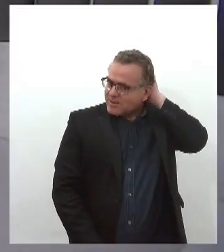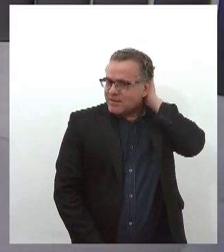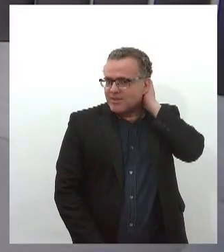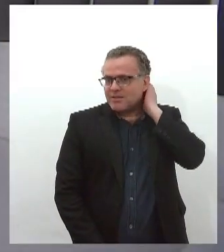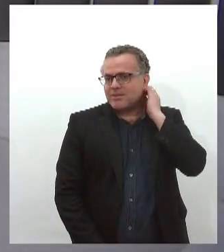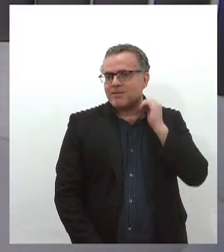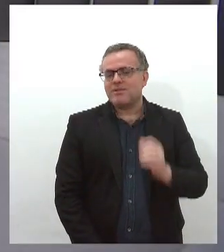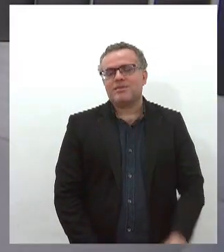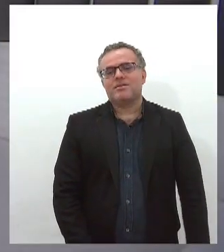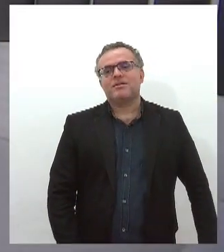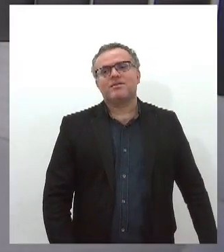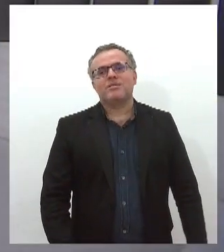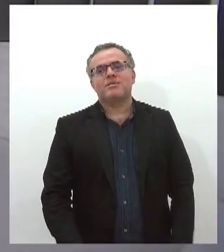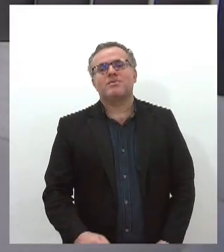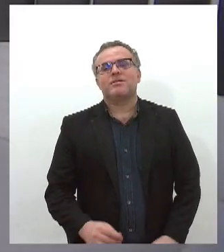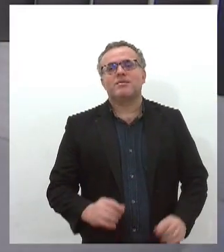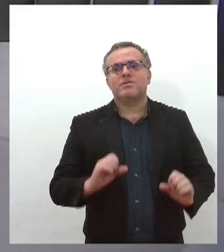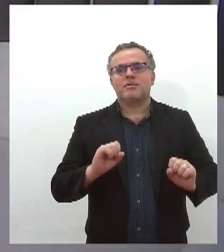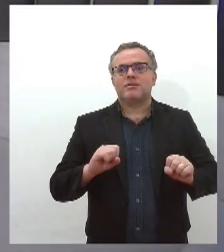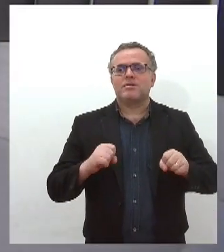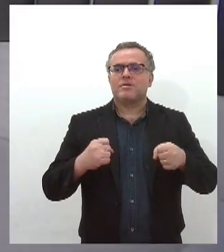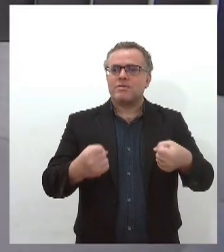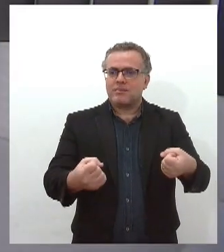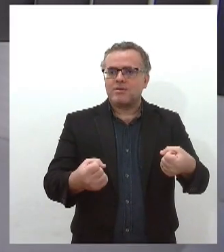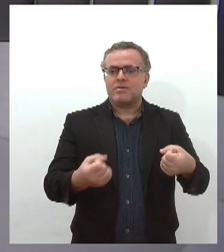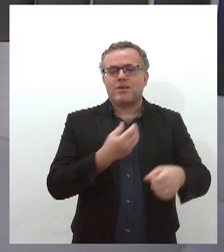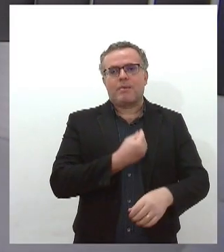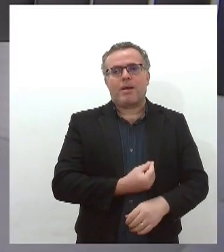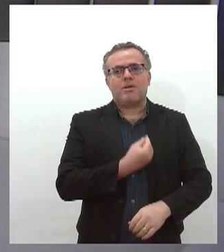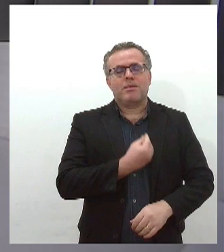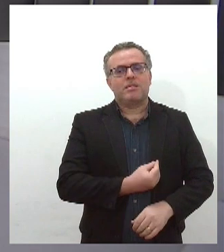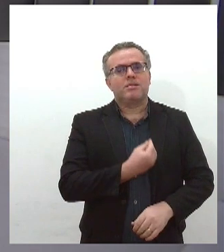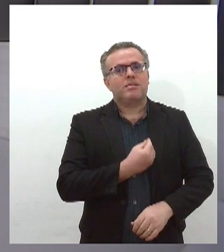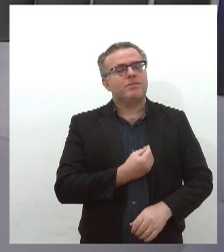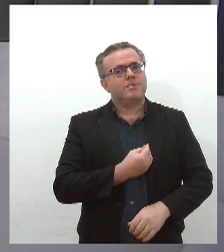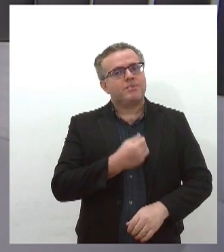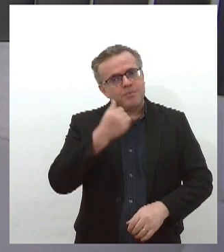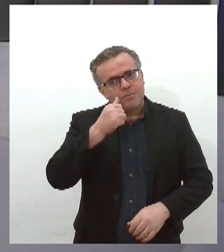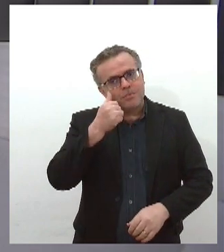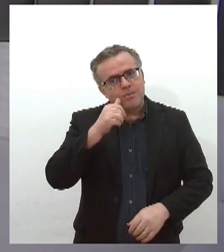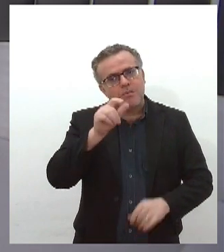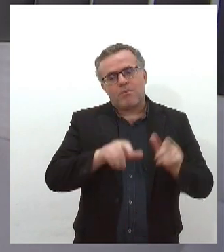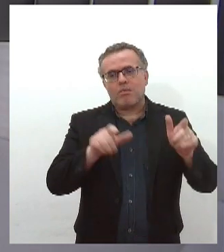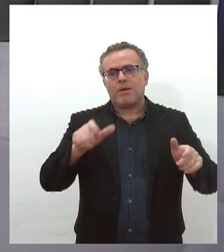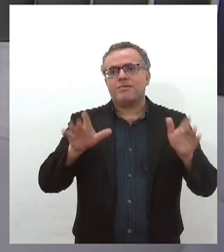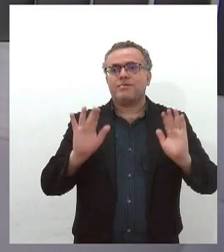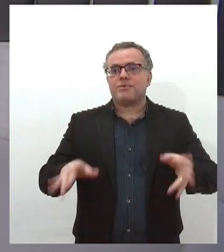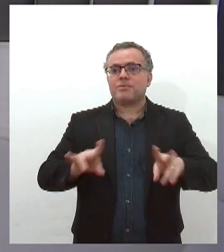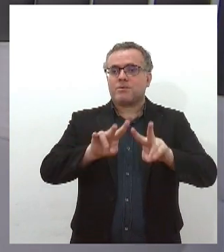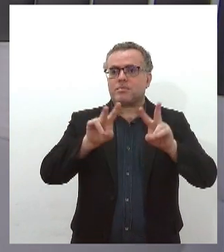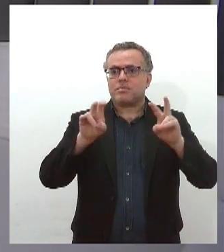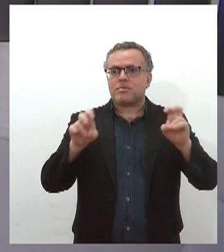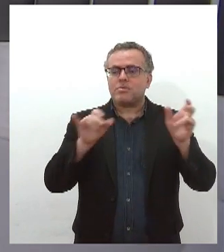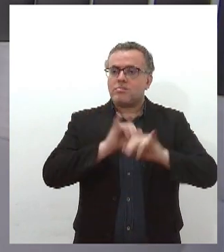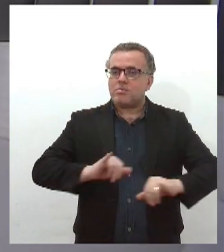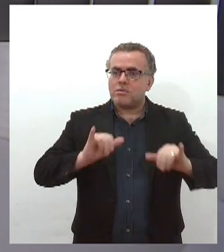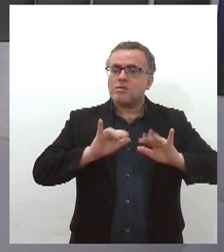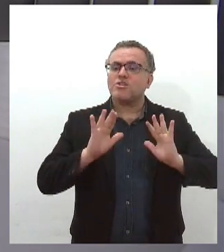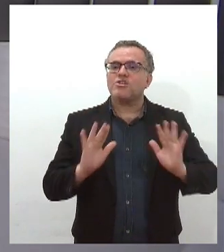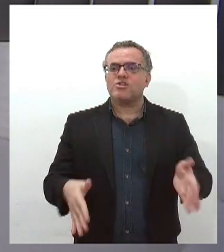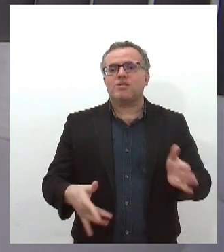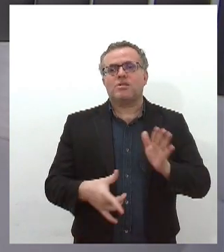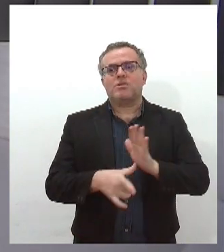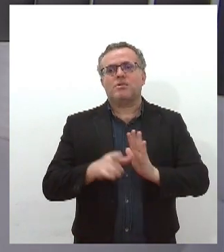A defesa da participação feminina na política já foi tema de diversas campanhas realizadas pelo Brasil.